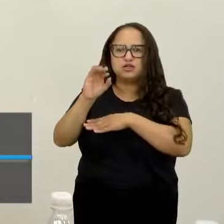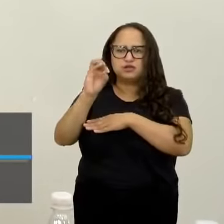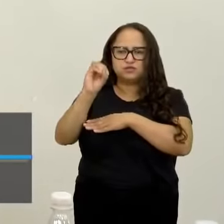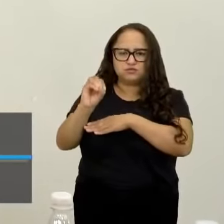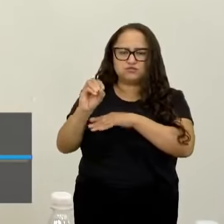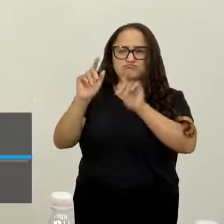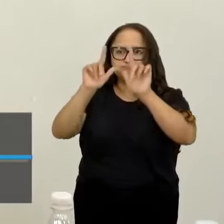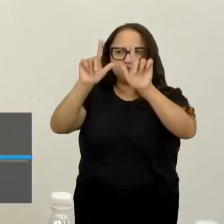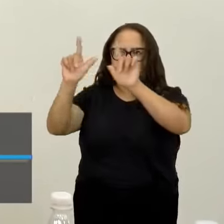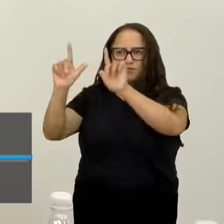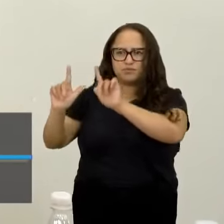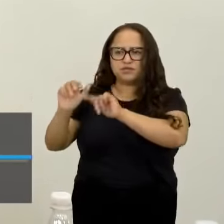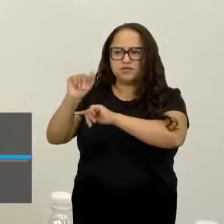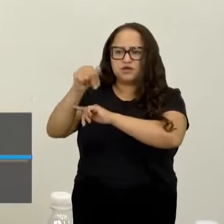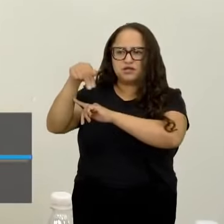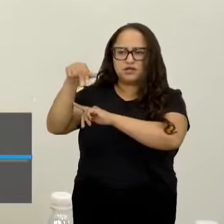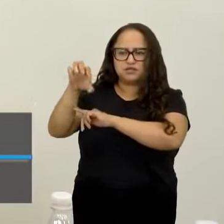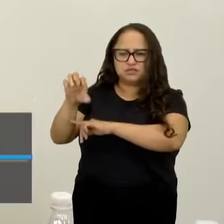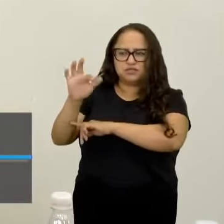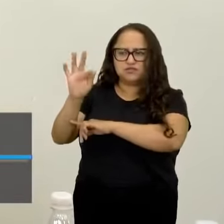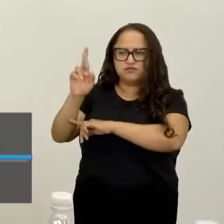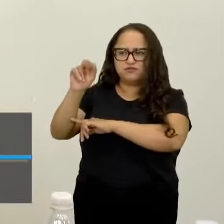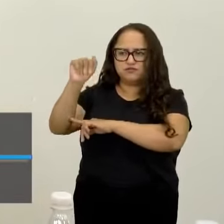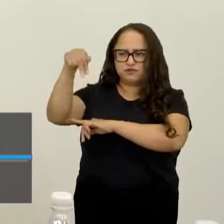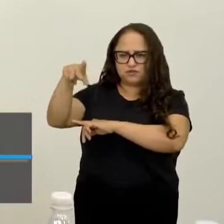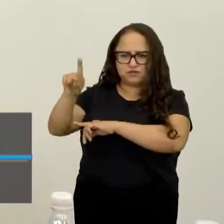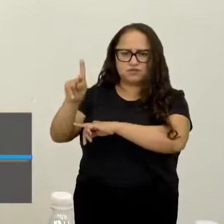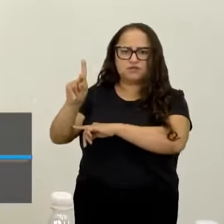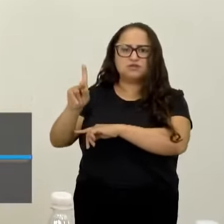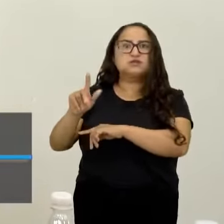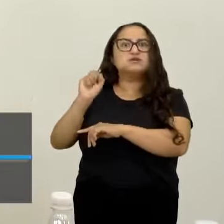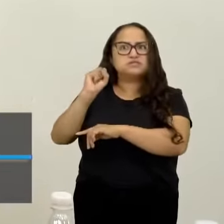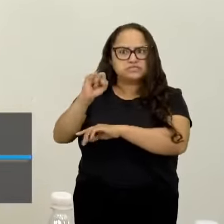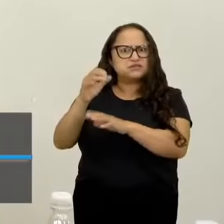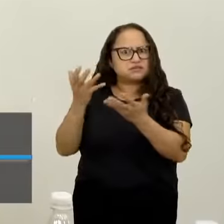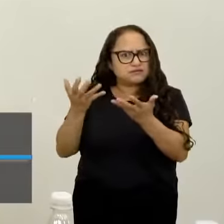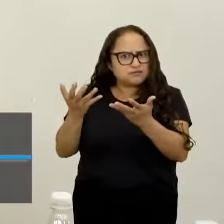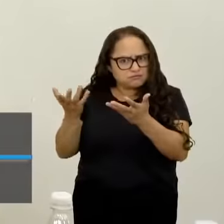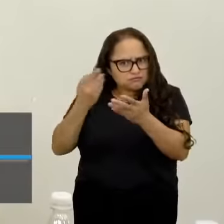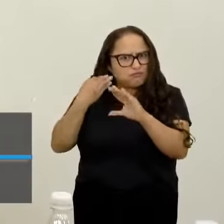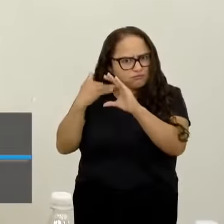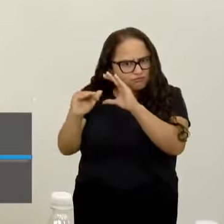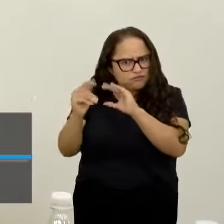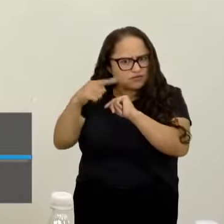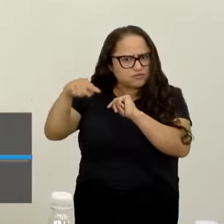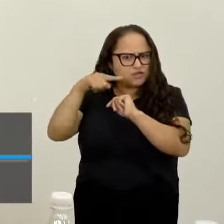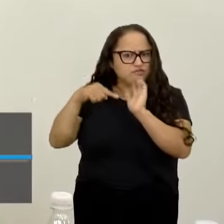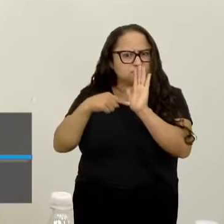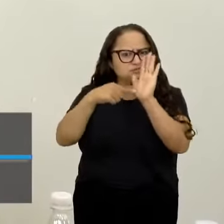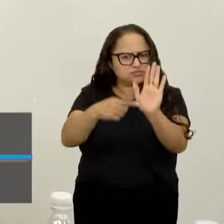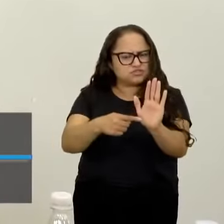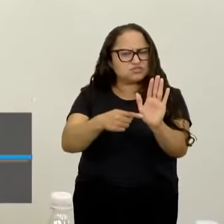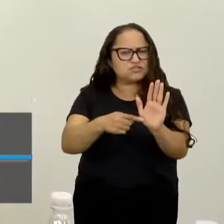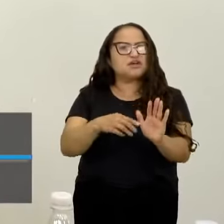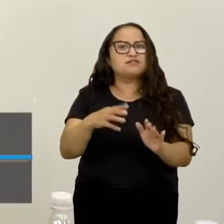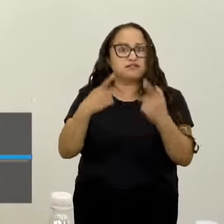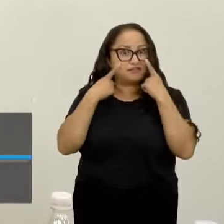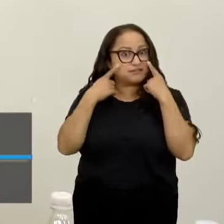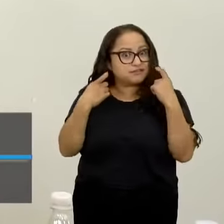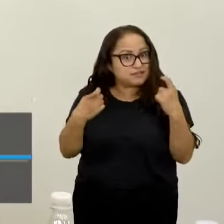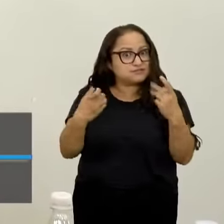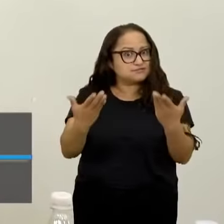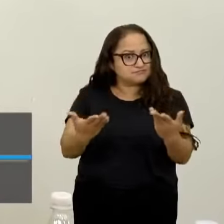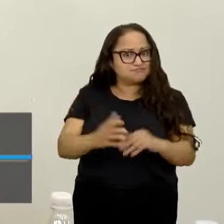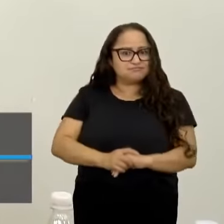histórias em quadrinhos que legal é oportunidade envia também para nós publicar nos mostrarmos em uma aula está estressante